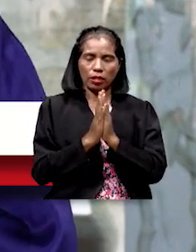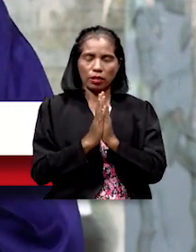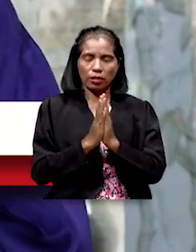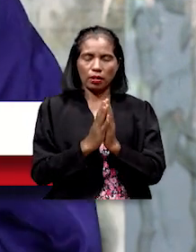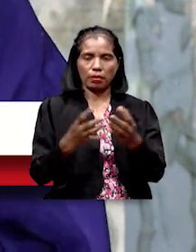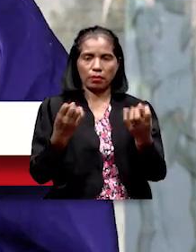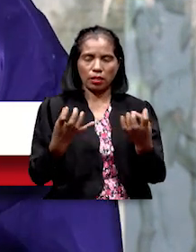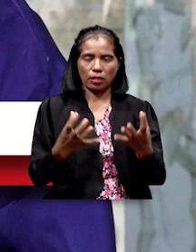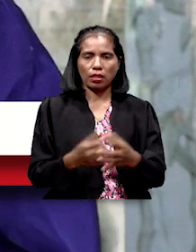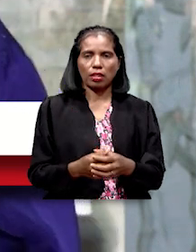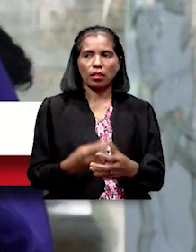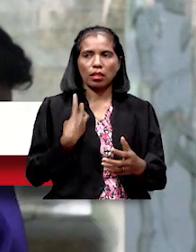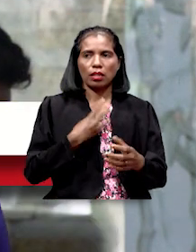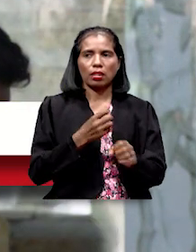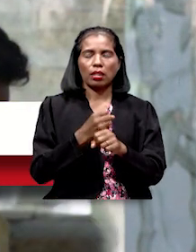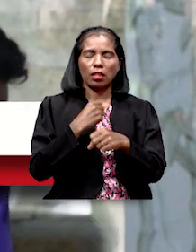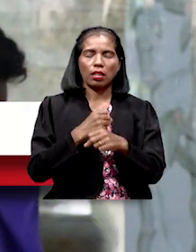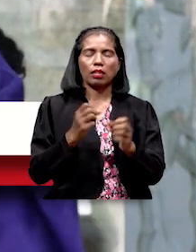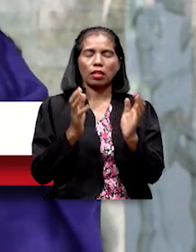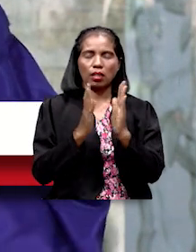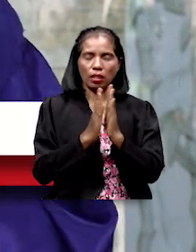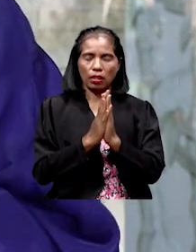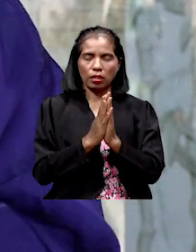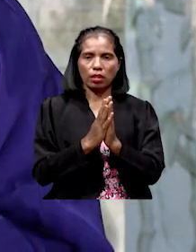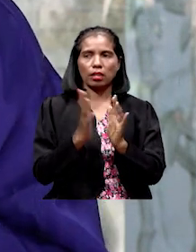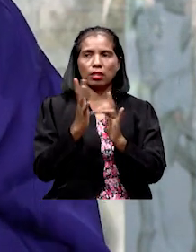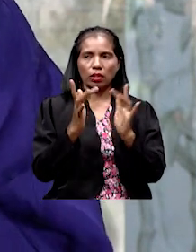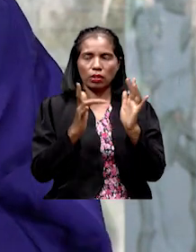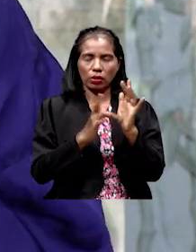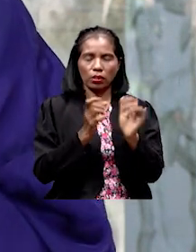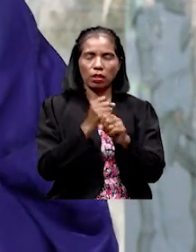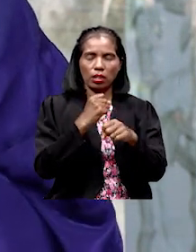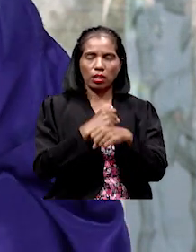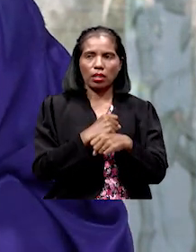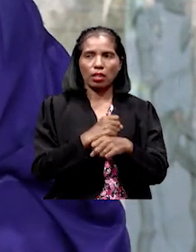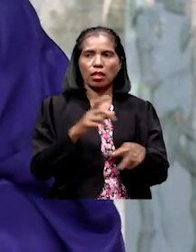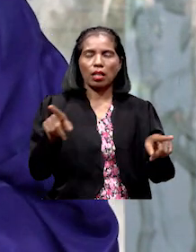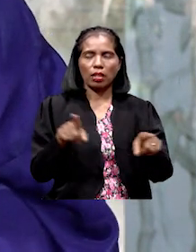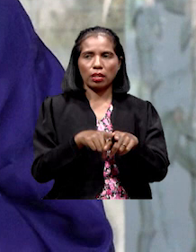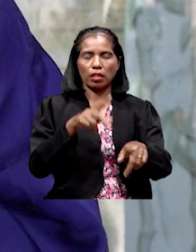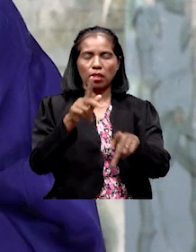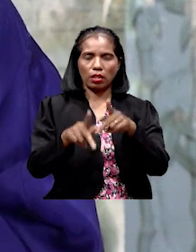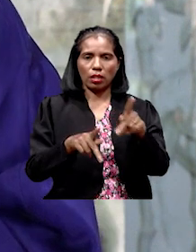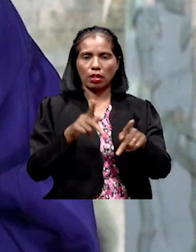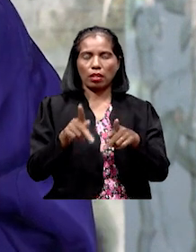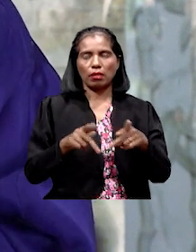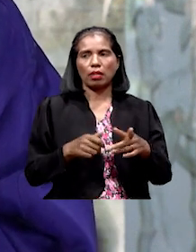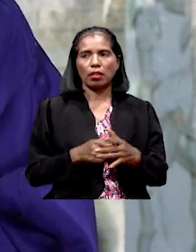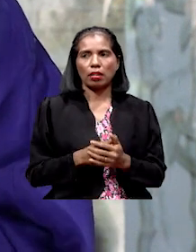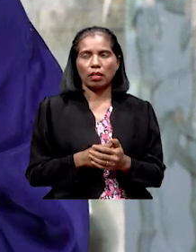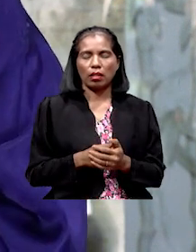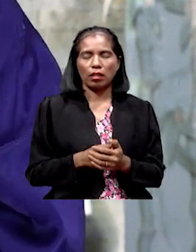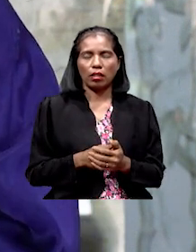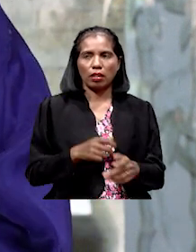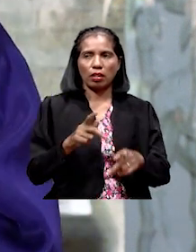oração. Orasa bin tabe haro orasa be zus haro yo kene ma zero ne anasa ema be ema parisira